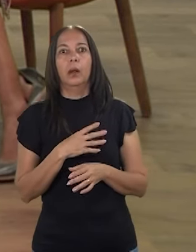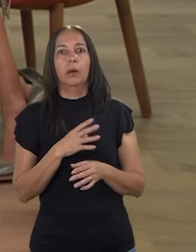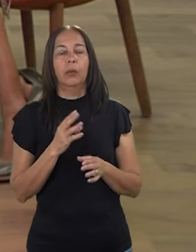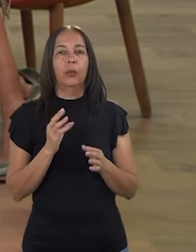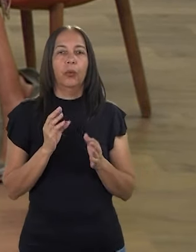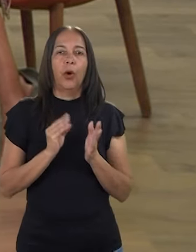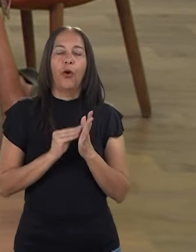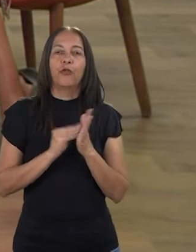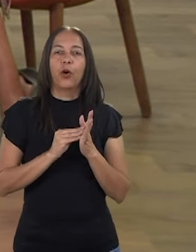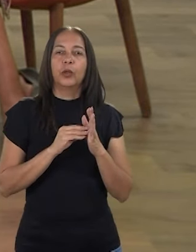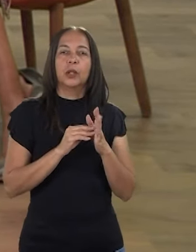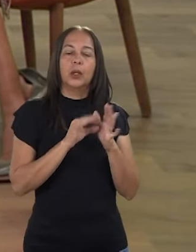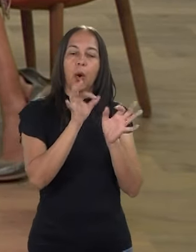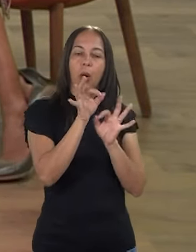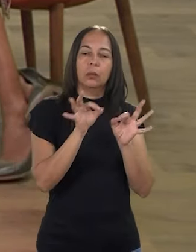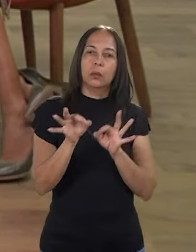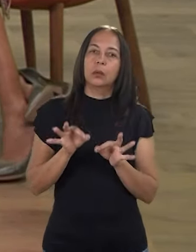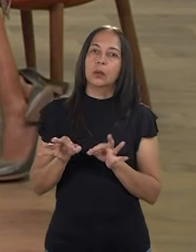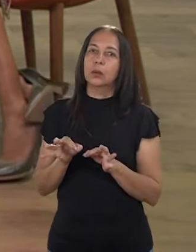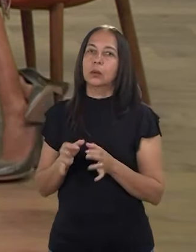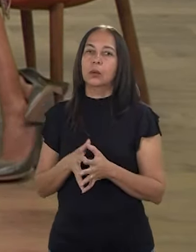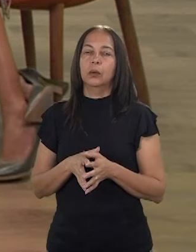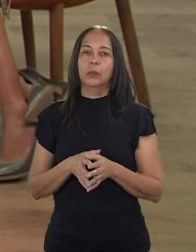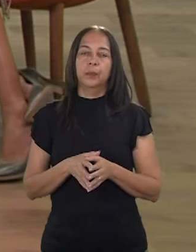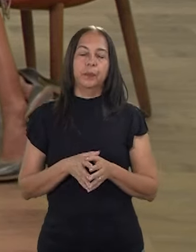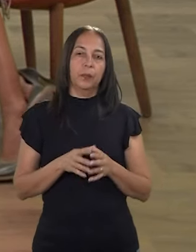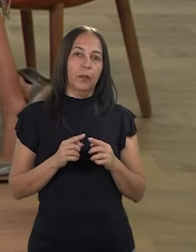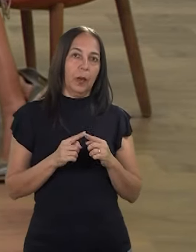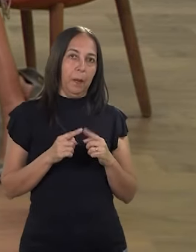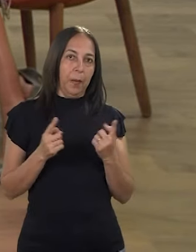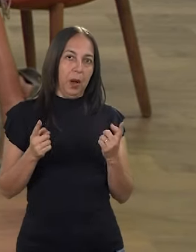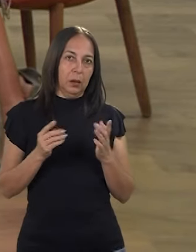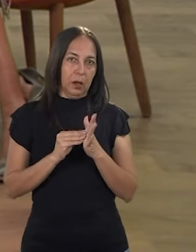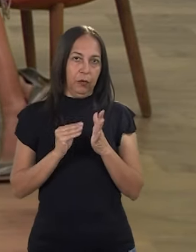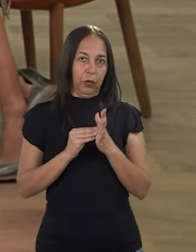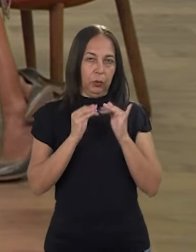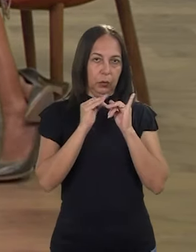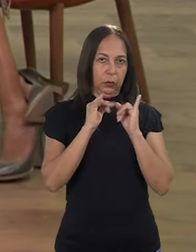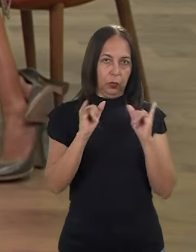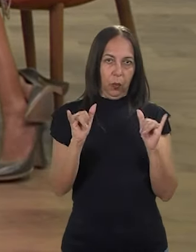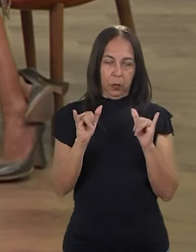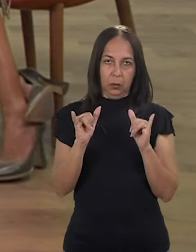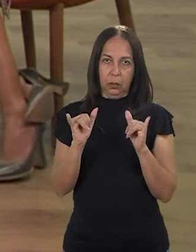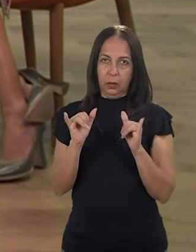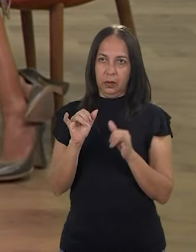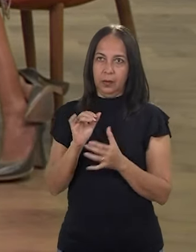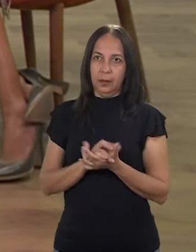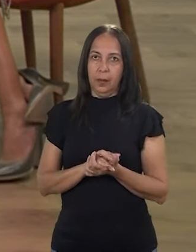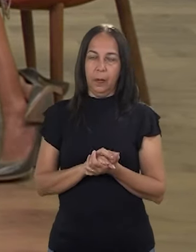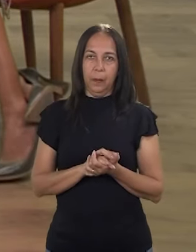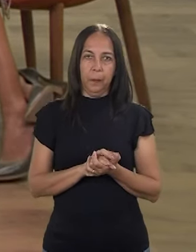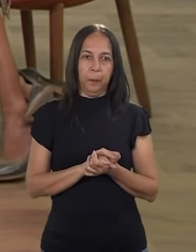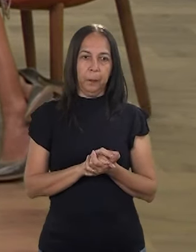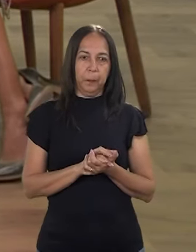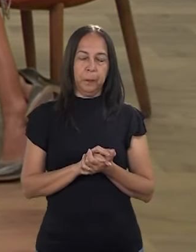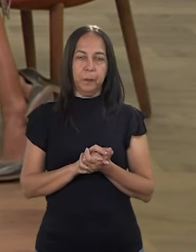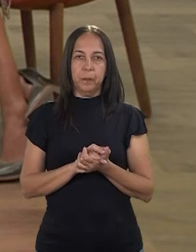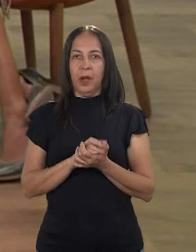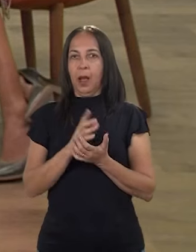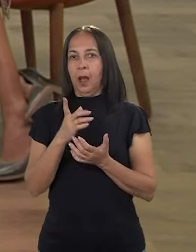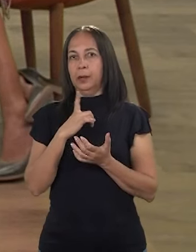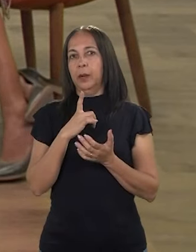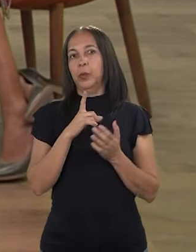e eh desestruturação do de movimentos mas a desinformação ela rende pras para isso